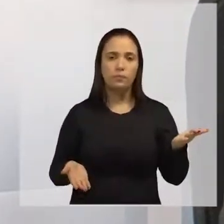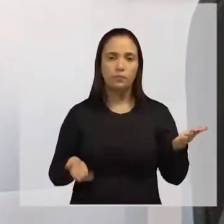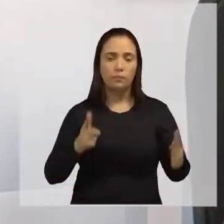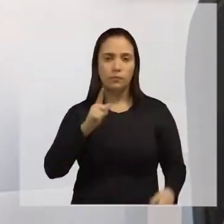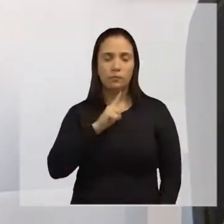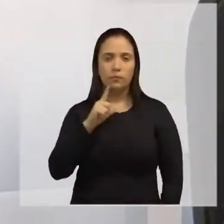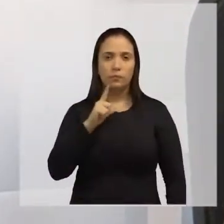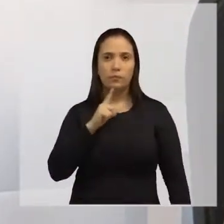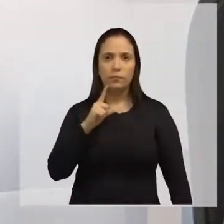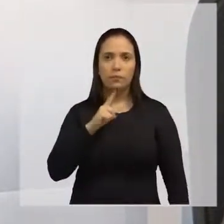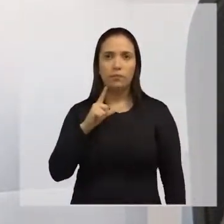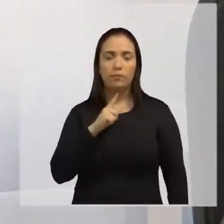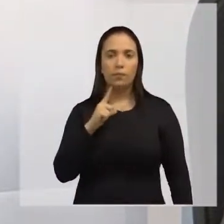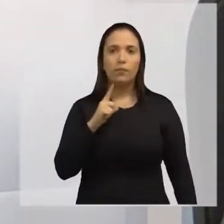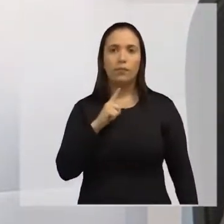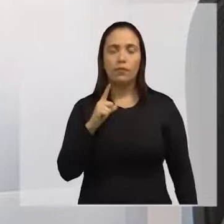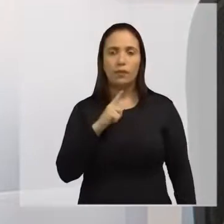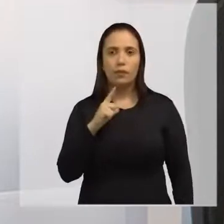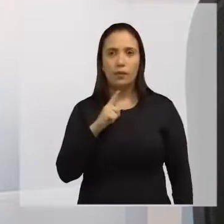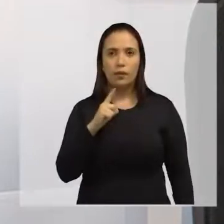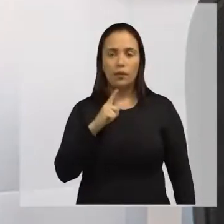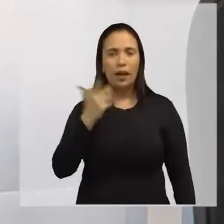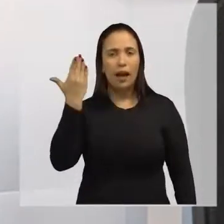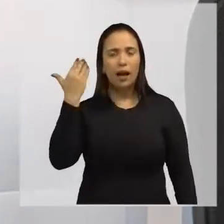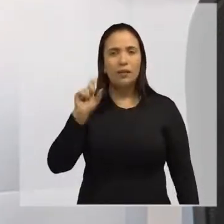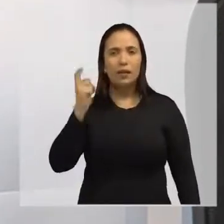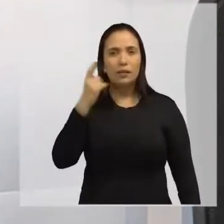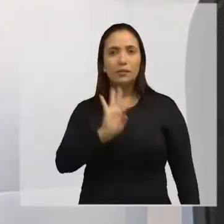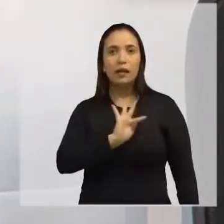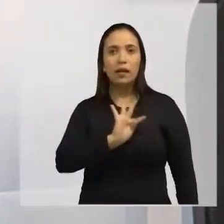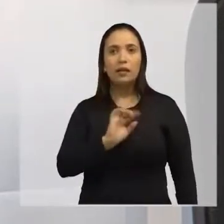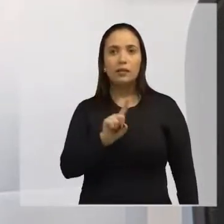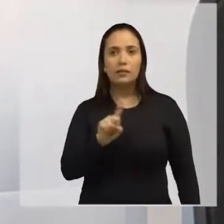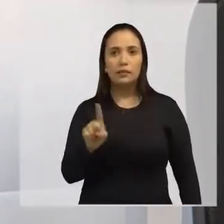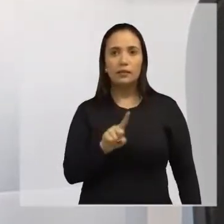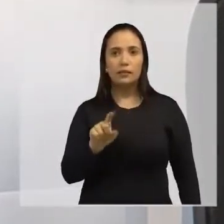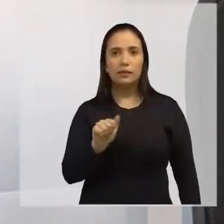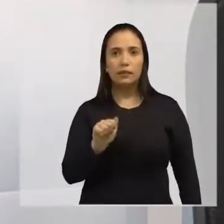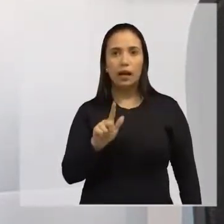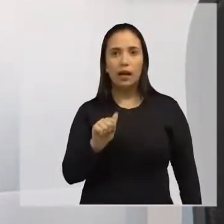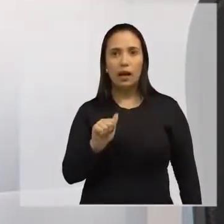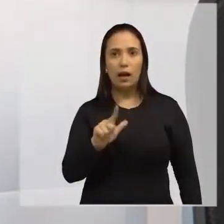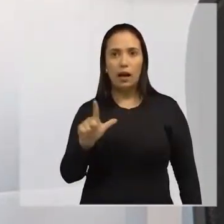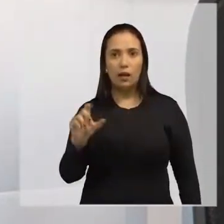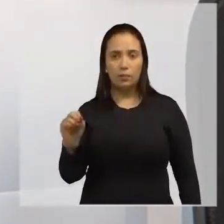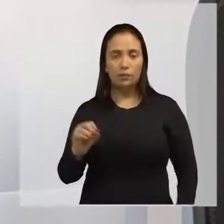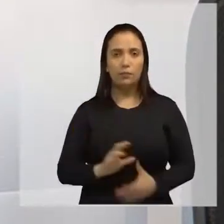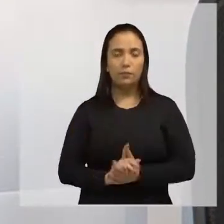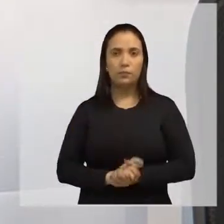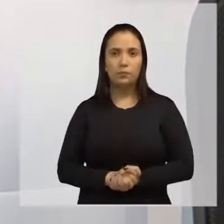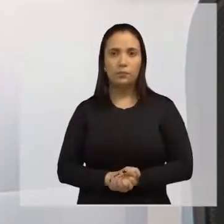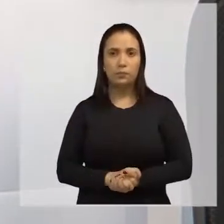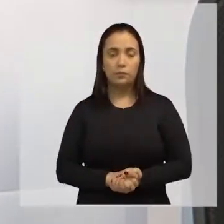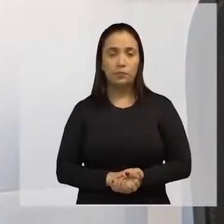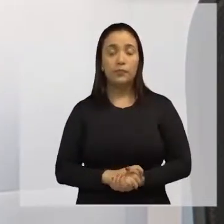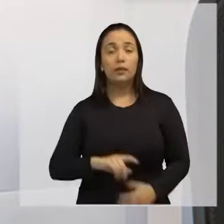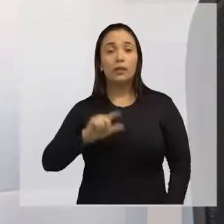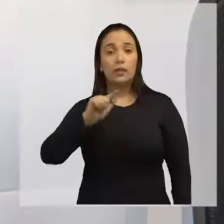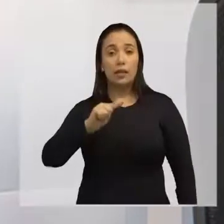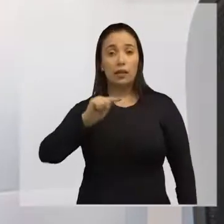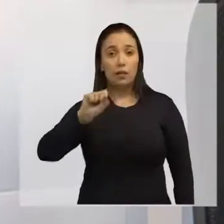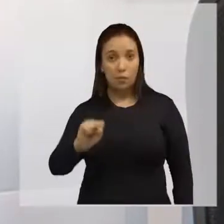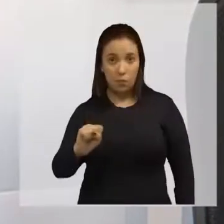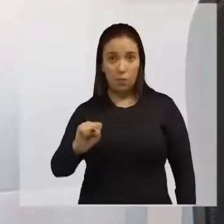entre 74 ainda era o Zagallo, né? Era o Zagallo. Mas mandou a gente para casa. Mandou para casa. Mandou para casa. Quando foi 78? O